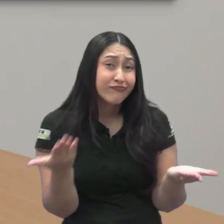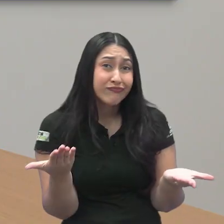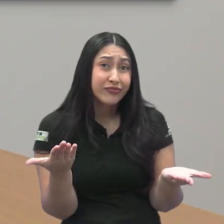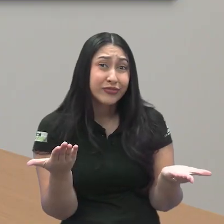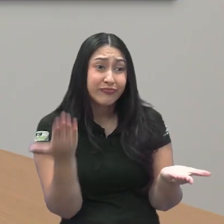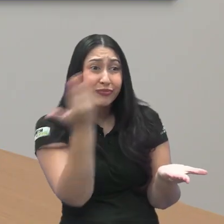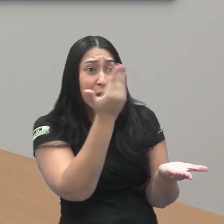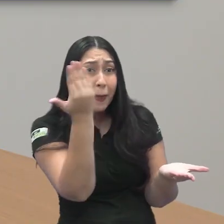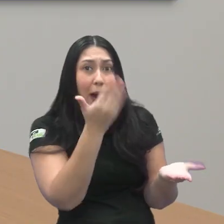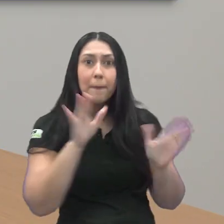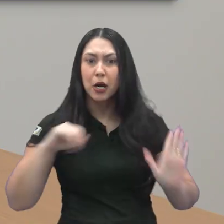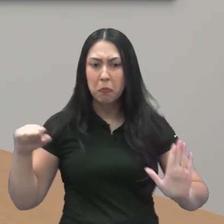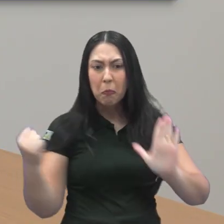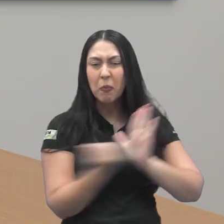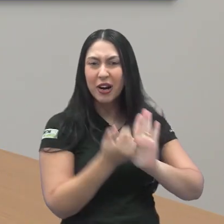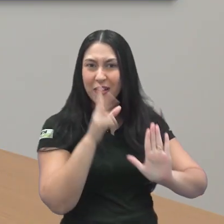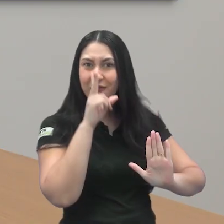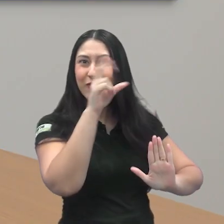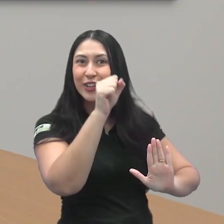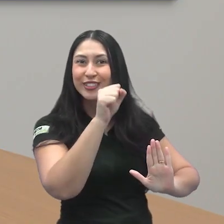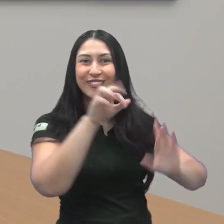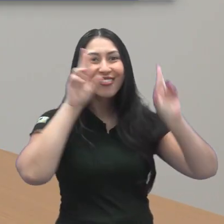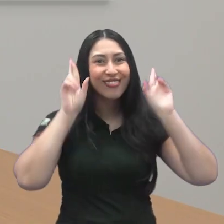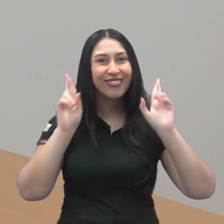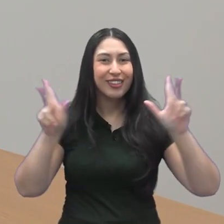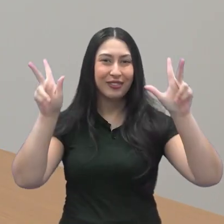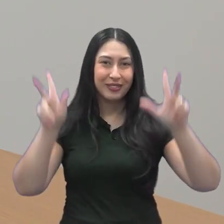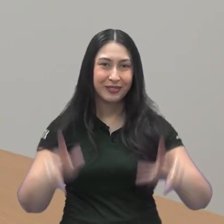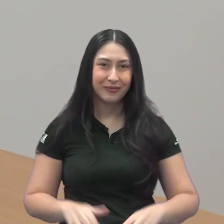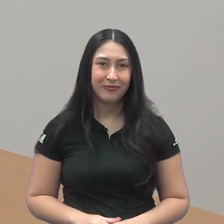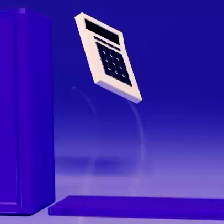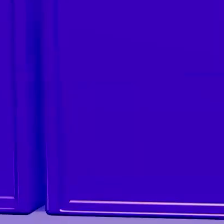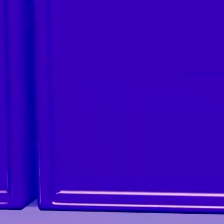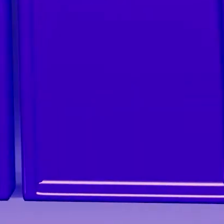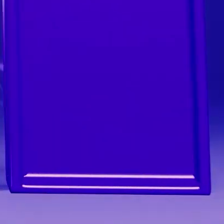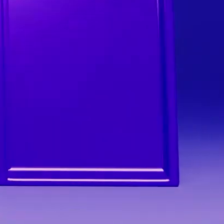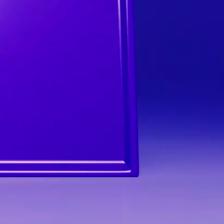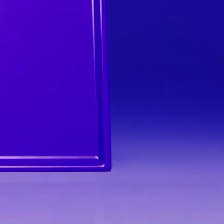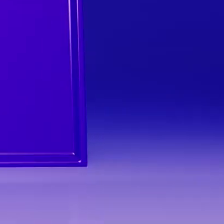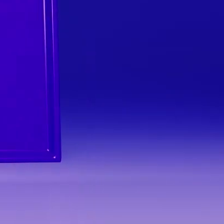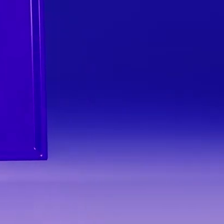mercado. Uma marca forte e bem pensada é o caminho para a sua diferenciação.